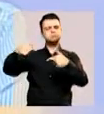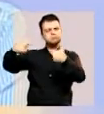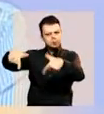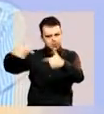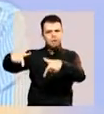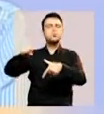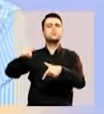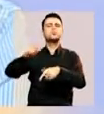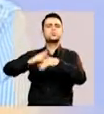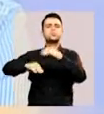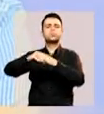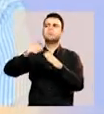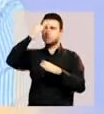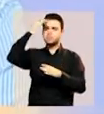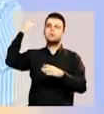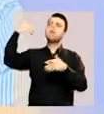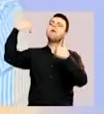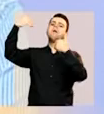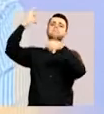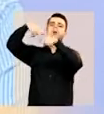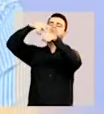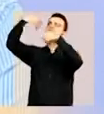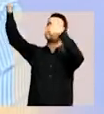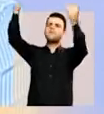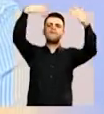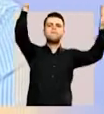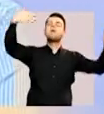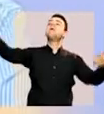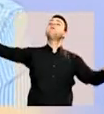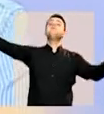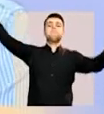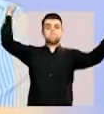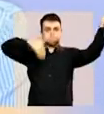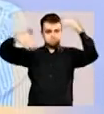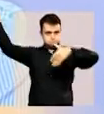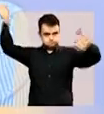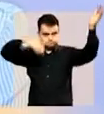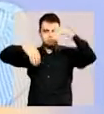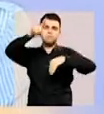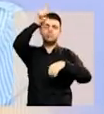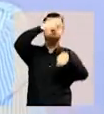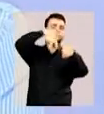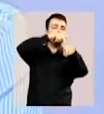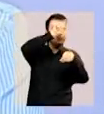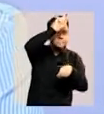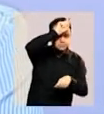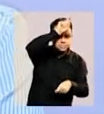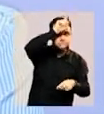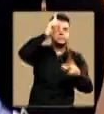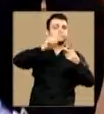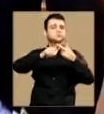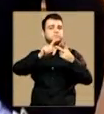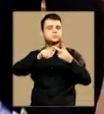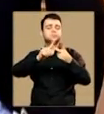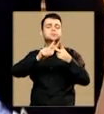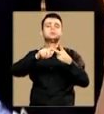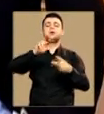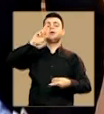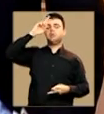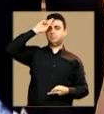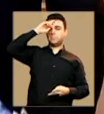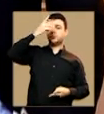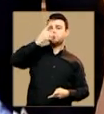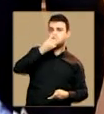recebendo os intercambistas, né? A gente já recebeu do Egito, da República